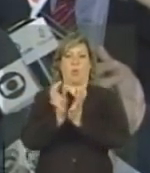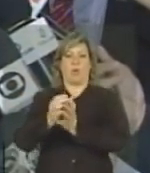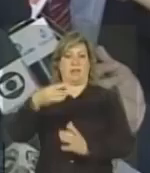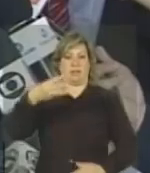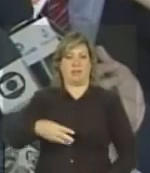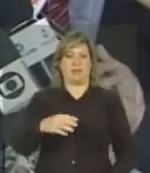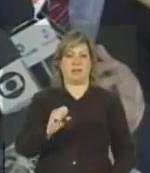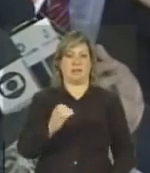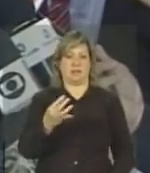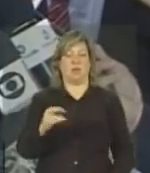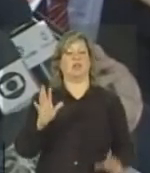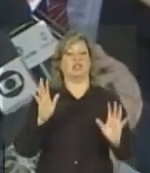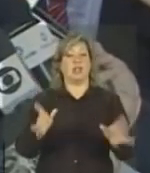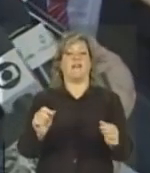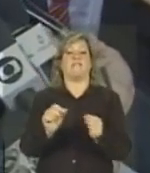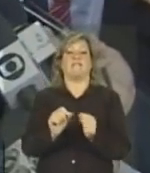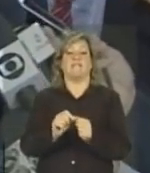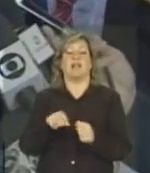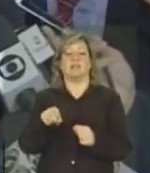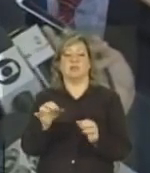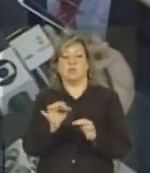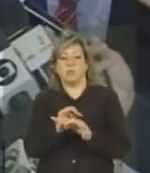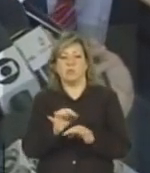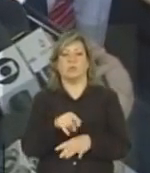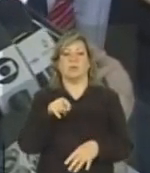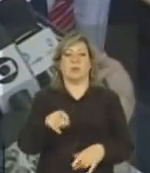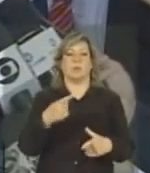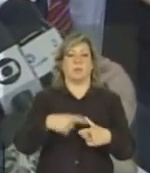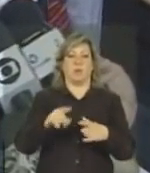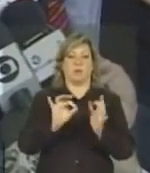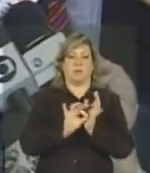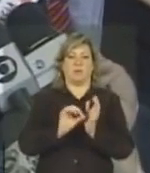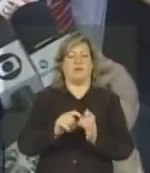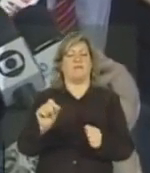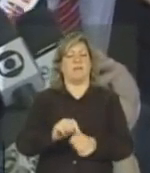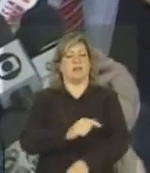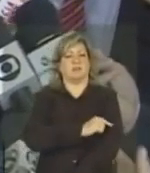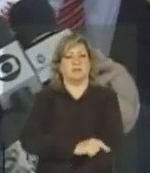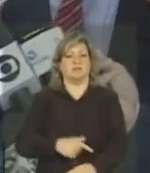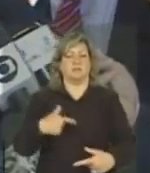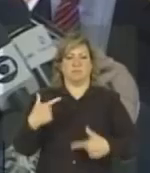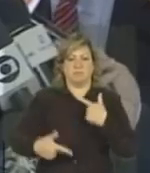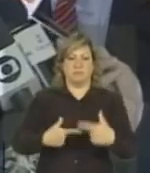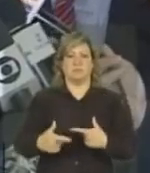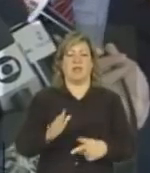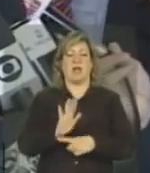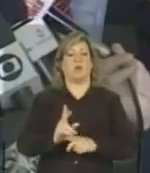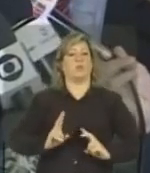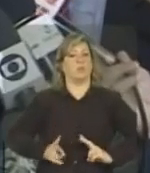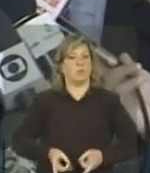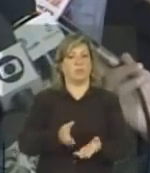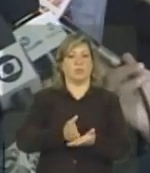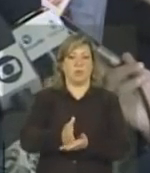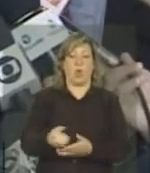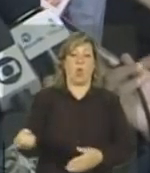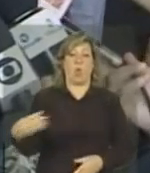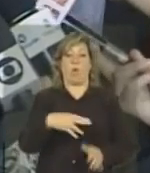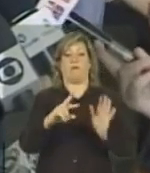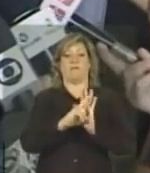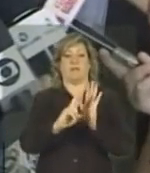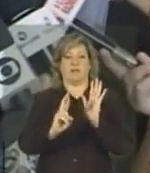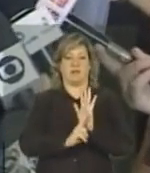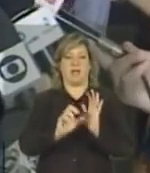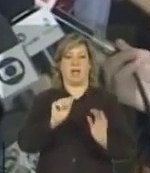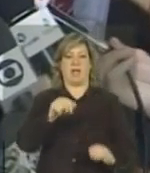já cuidam de dependência química, aquelas que o fazem com dignidade humana preservada, que sigam as novas regras